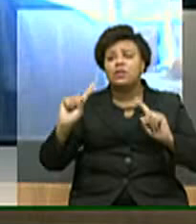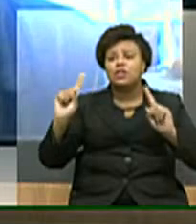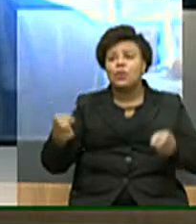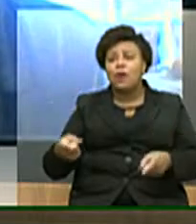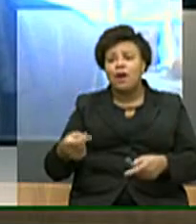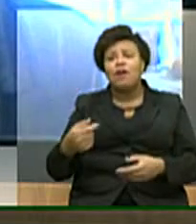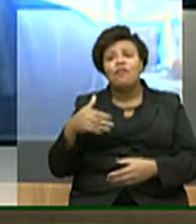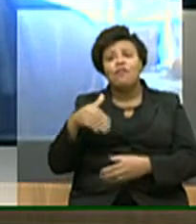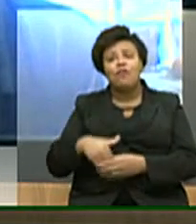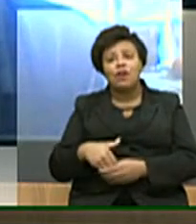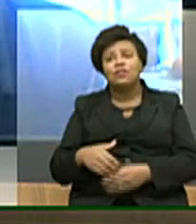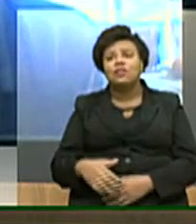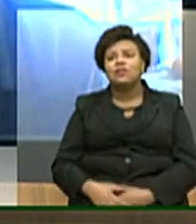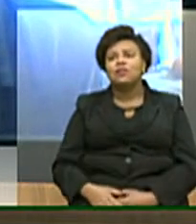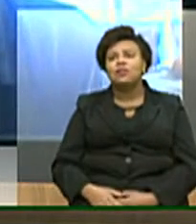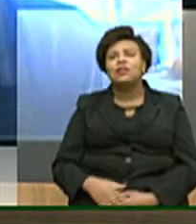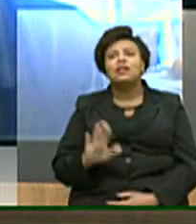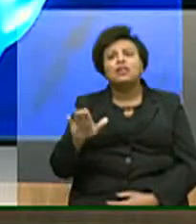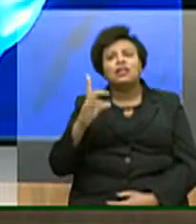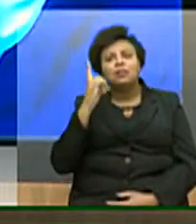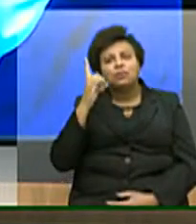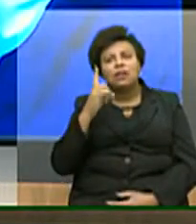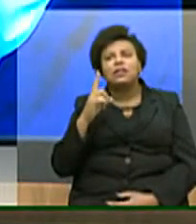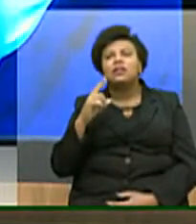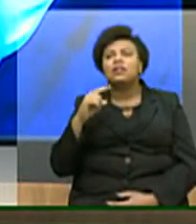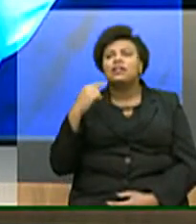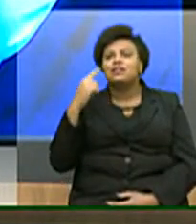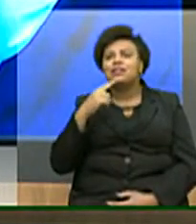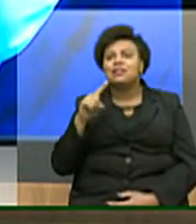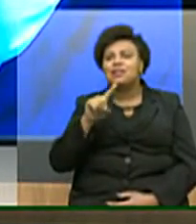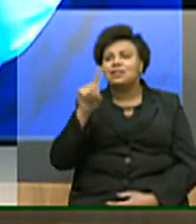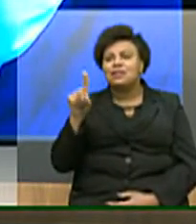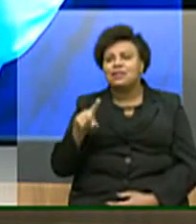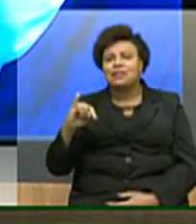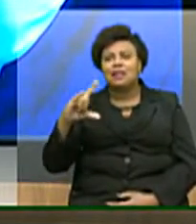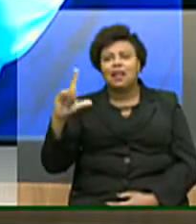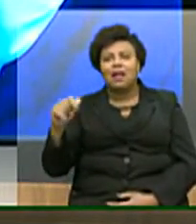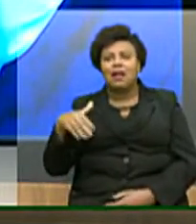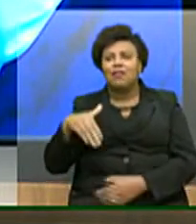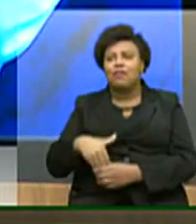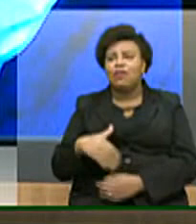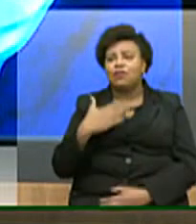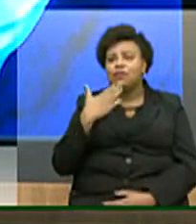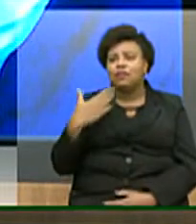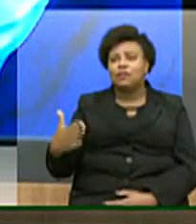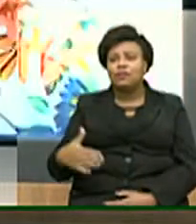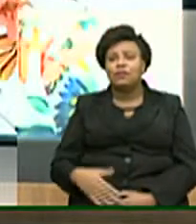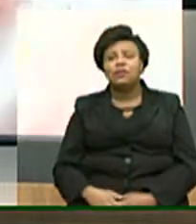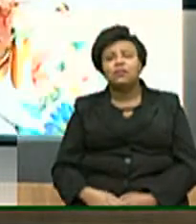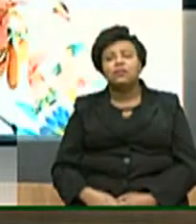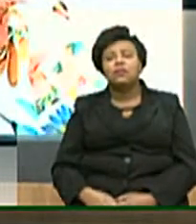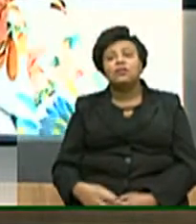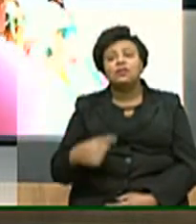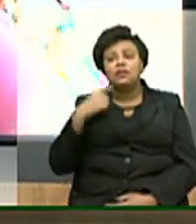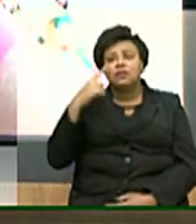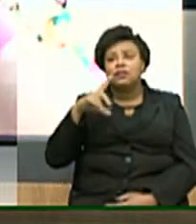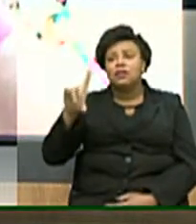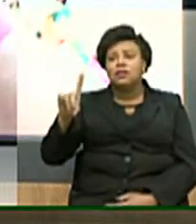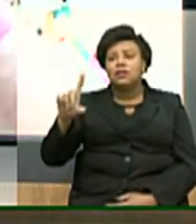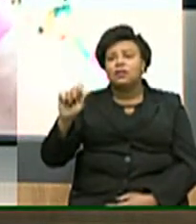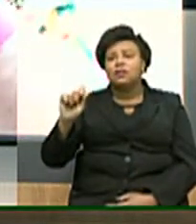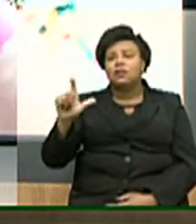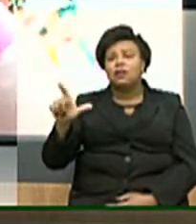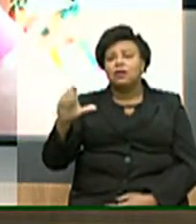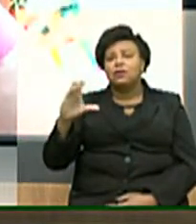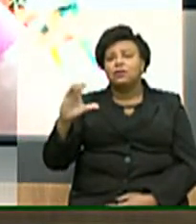fazendo. Voto, deputado, por gentileza. Deputado Zilá Breitenbach. Voto favorável, presidente. Deputado Alcides